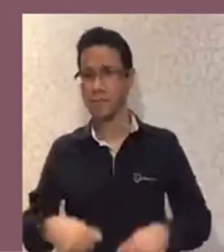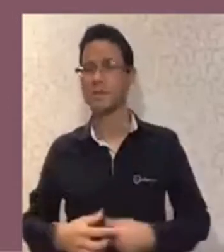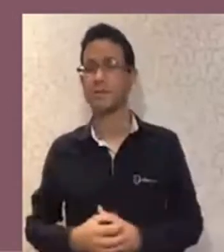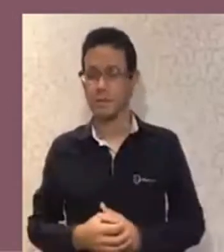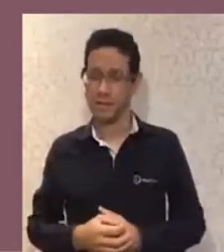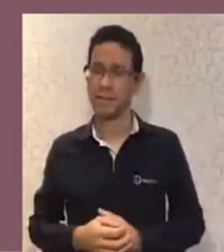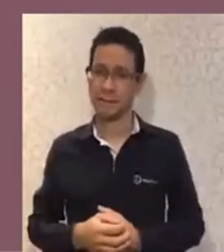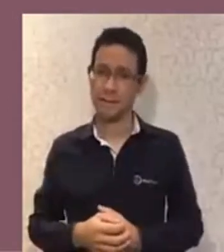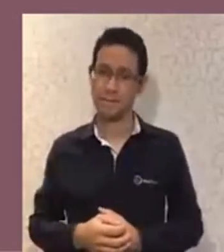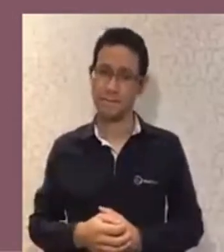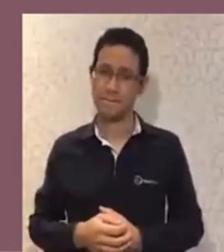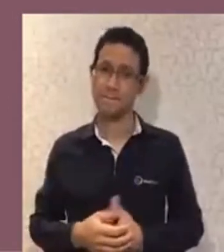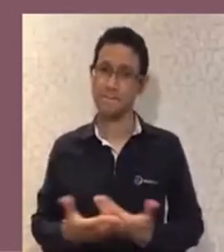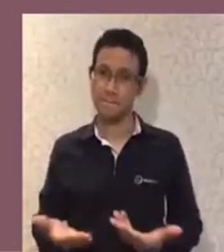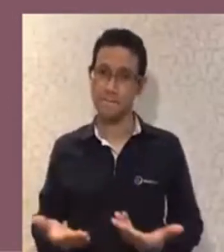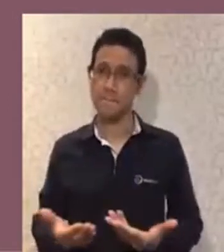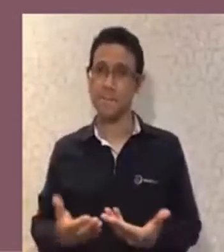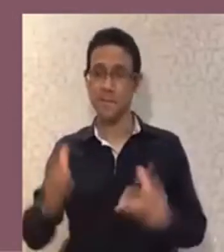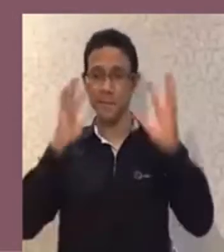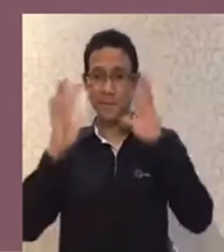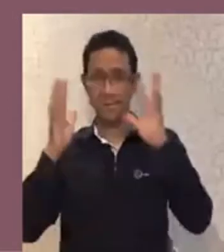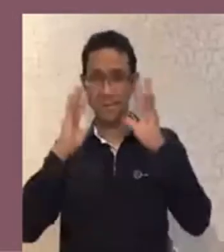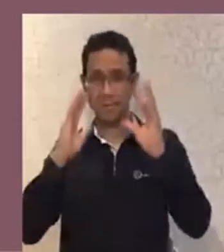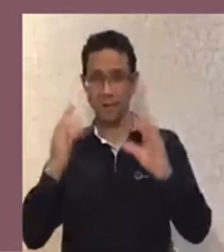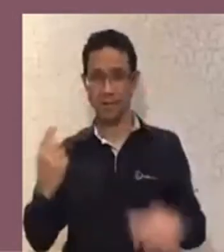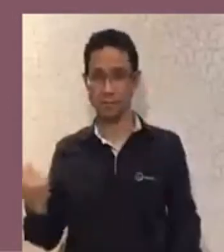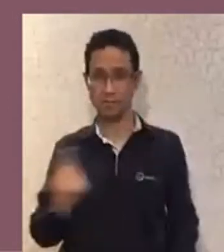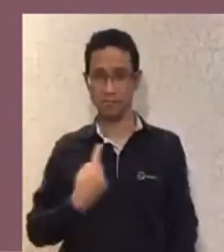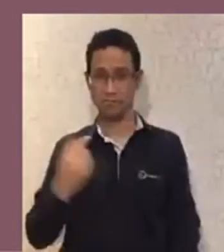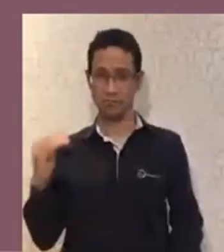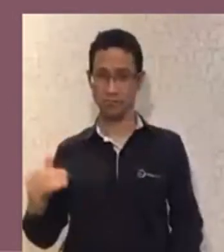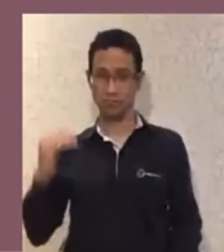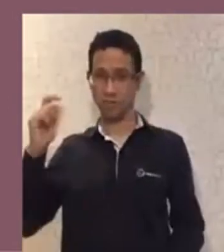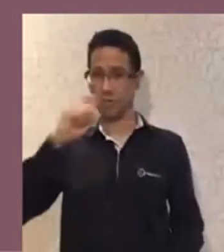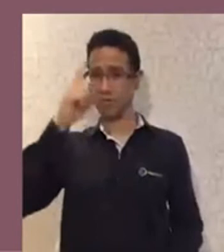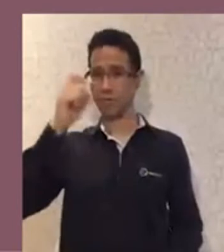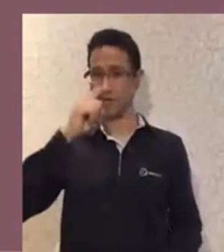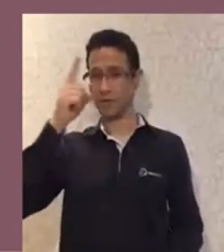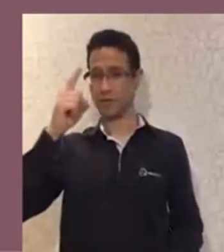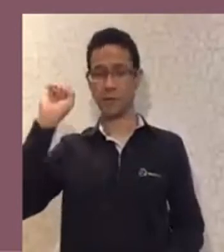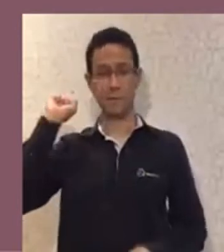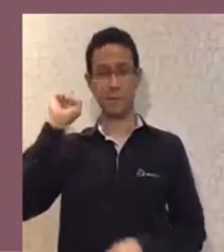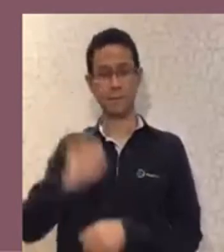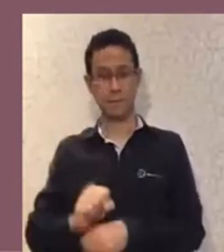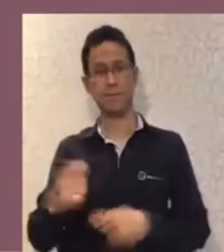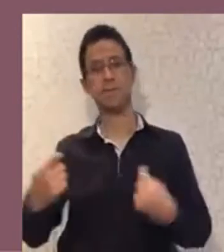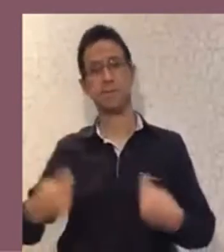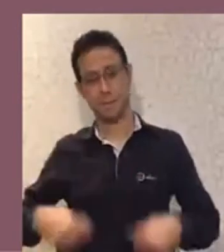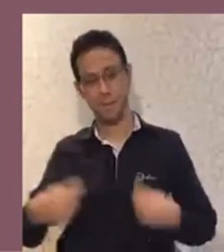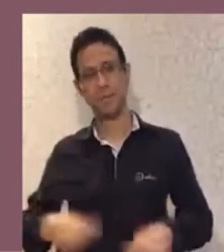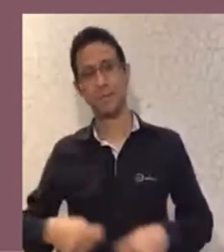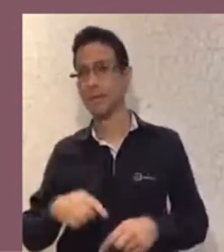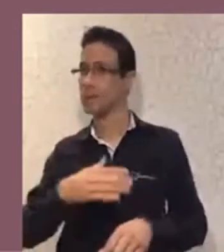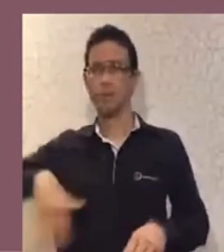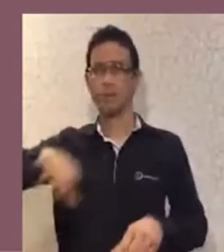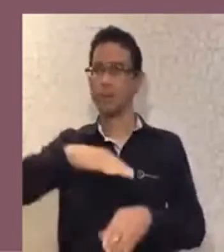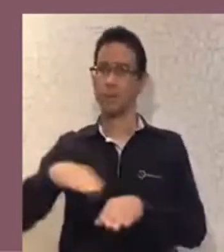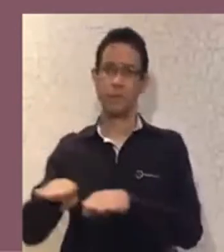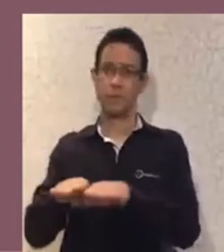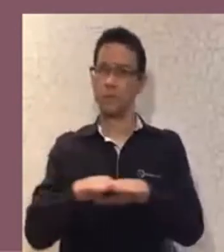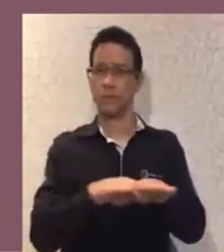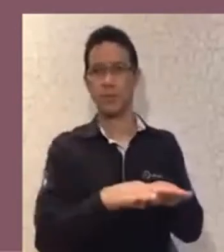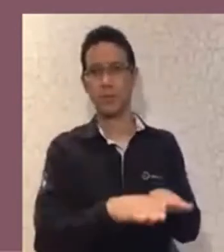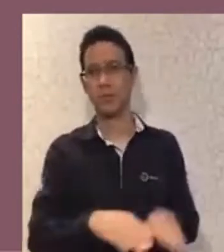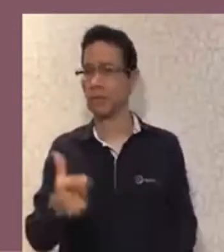com a ideia de dependência e superioridade. Então, essa luta é de todos por uma luta igual. Então, não tem e